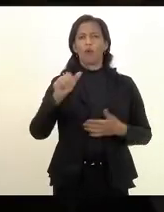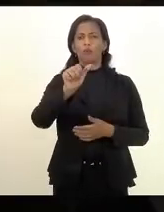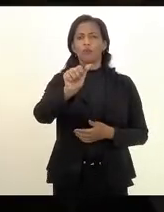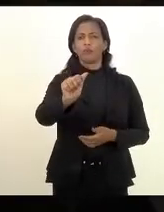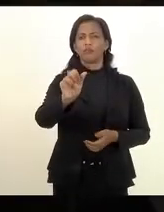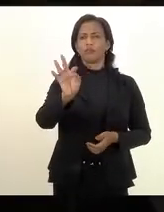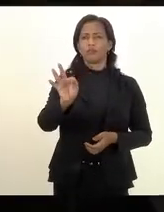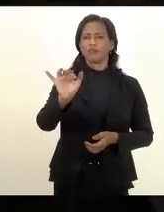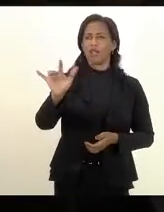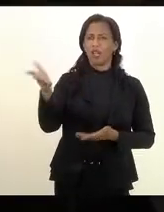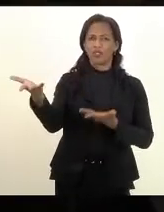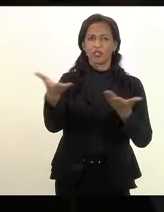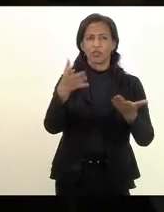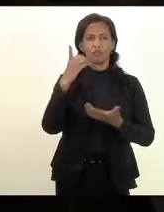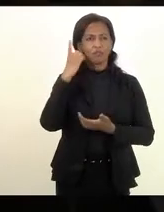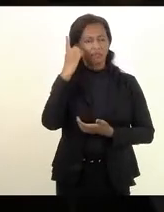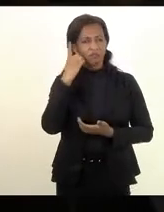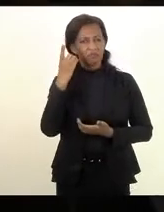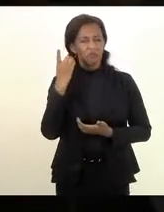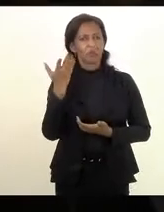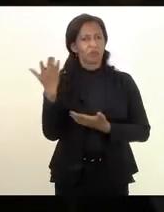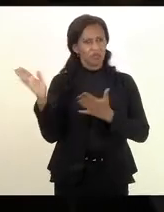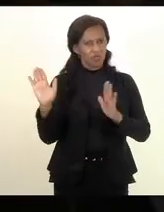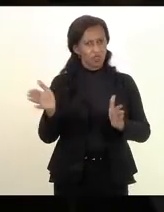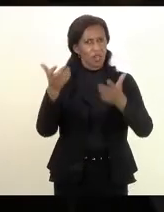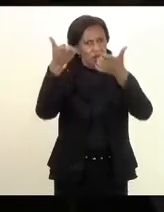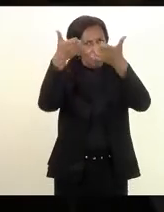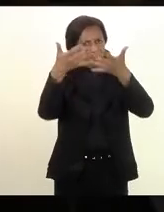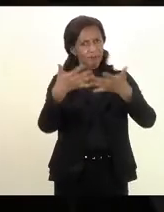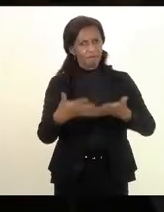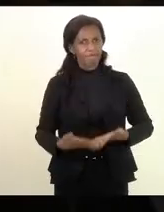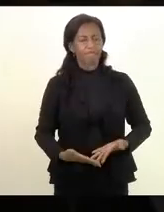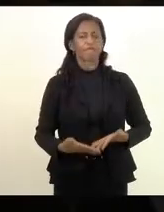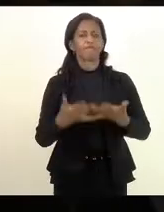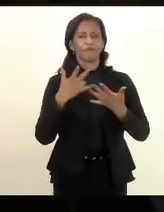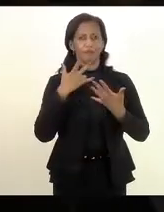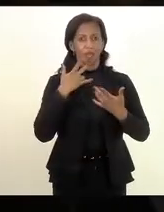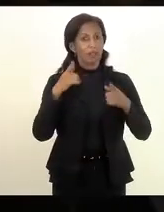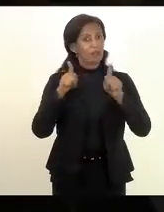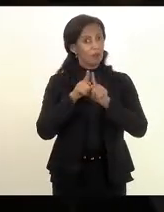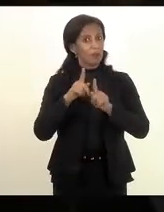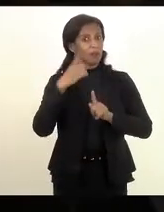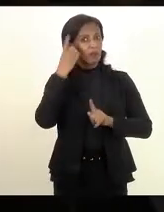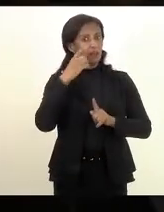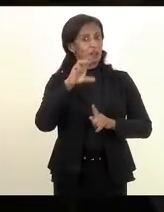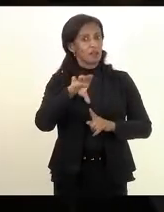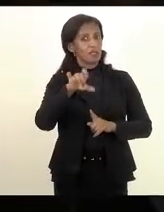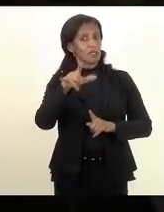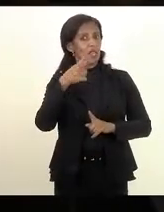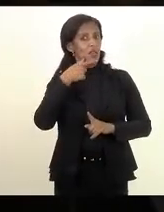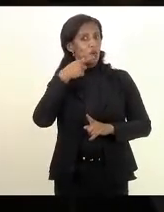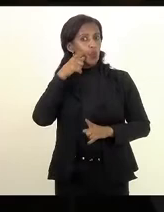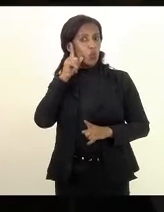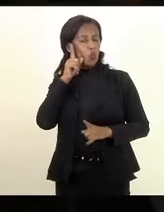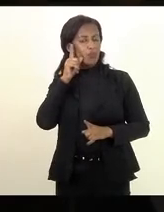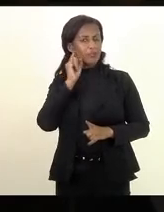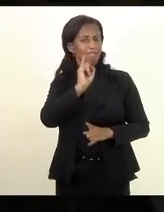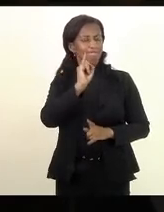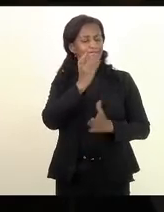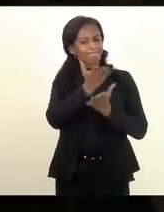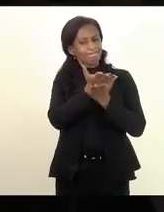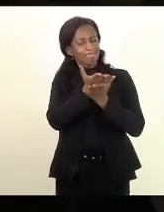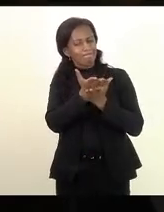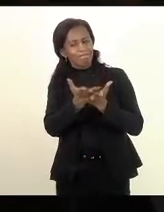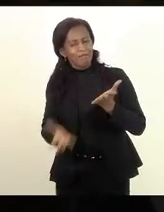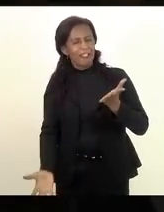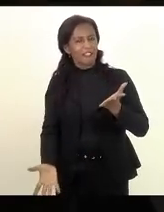e na verdade reiterando e endossando o a deputada Célia Jordão fez ontem na verdade se há perdas e